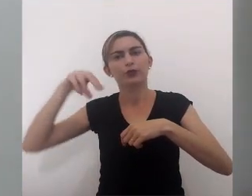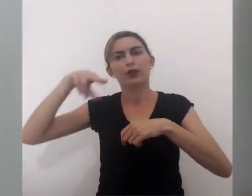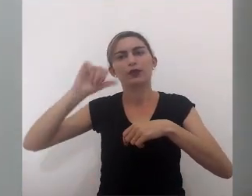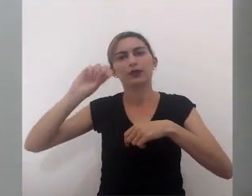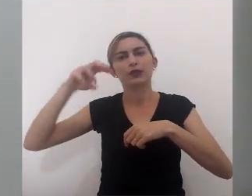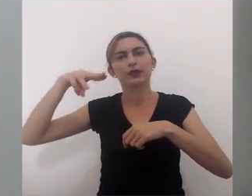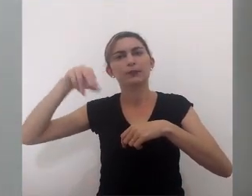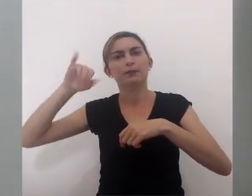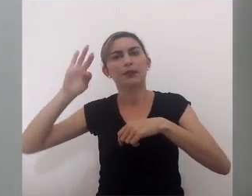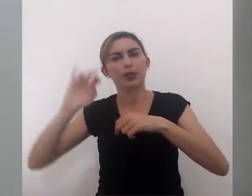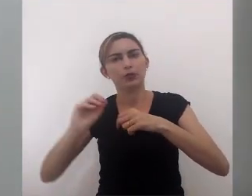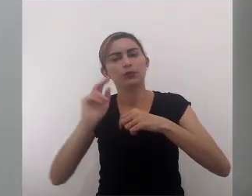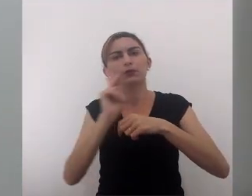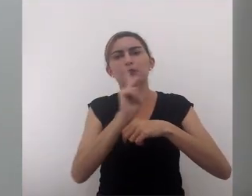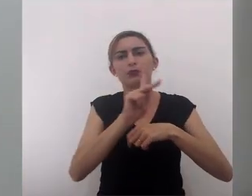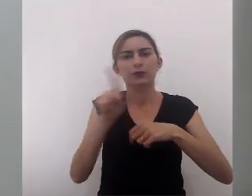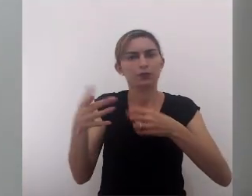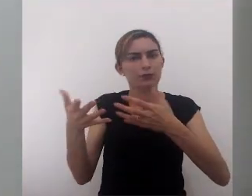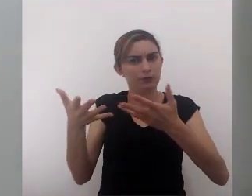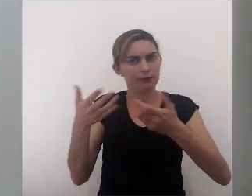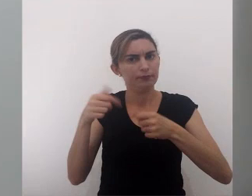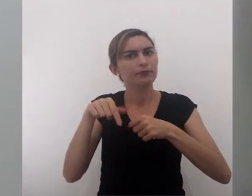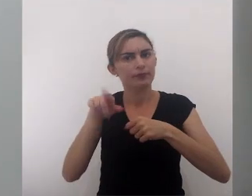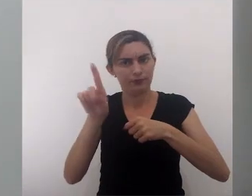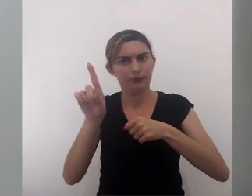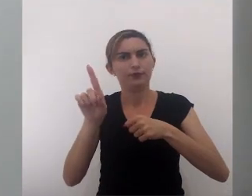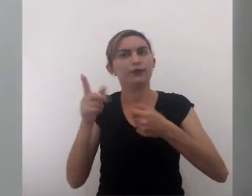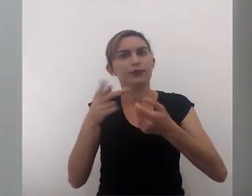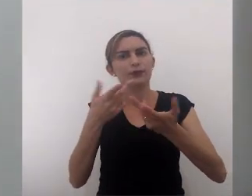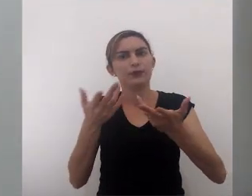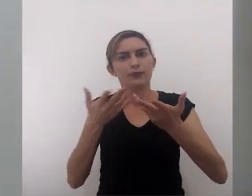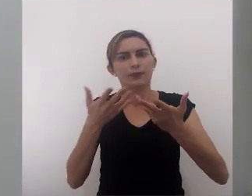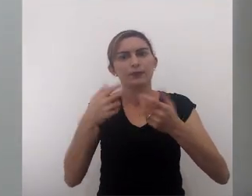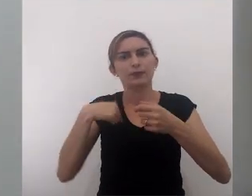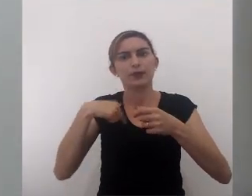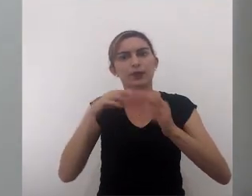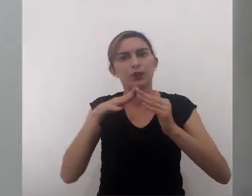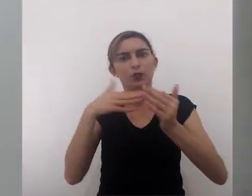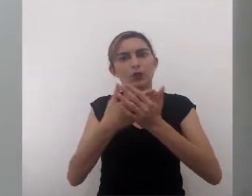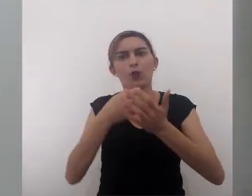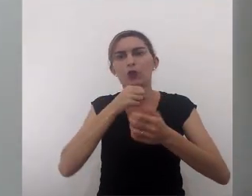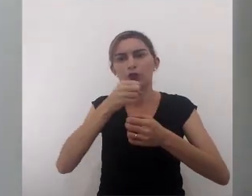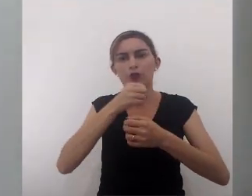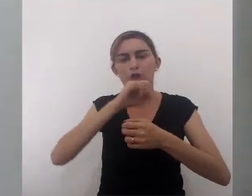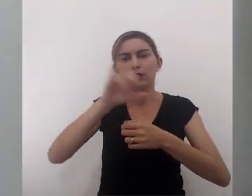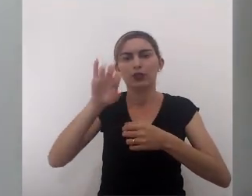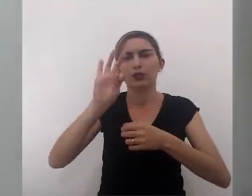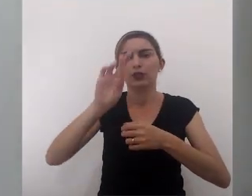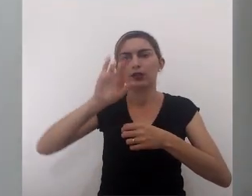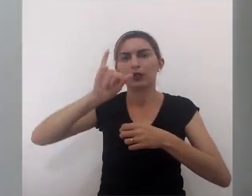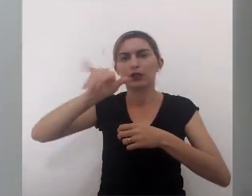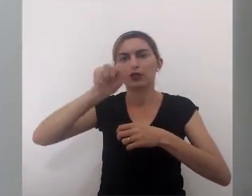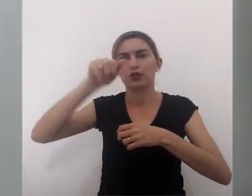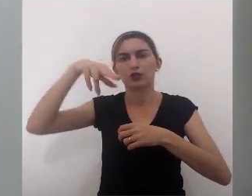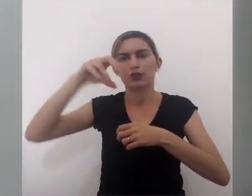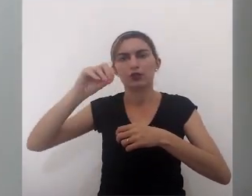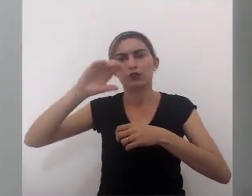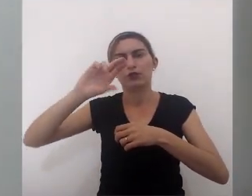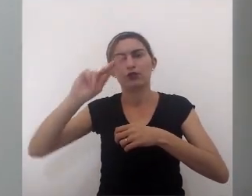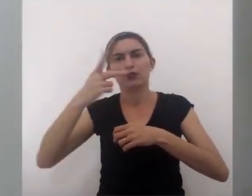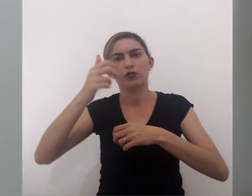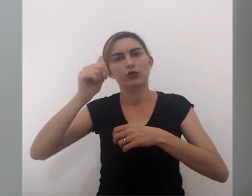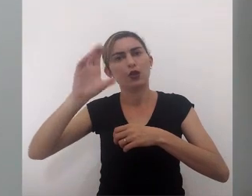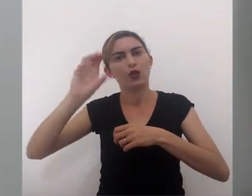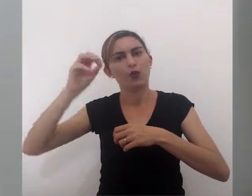Cláudio Nascimento, o professor queres ou não queres, da Escola Jornalista Trajano